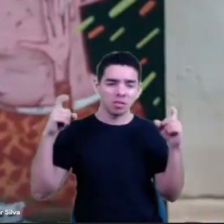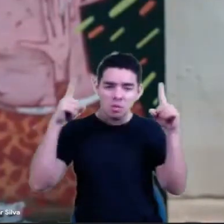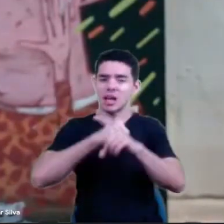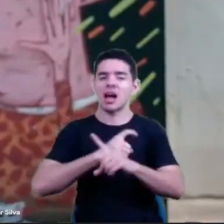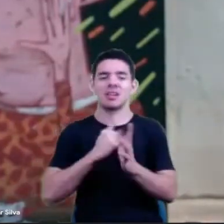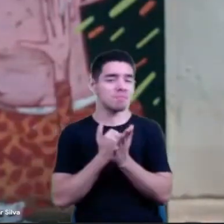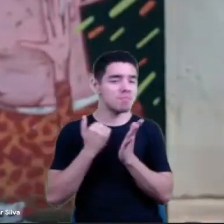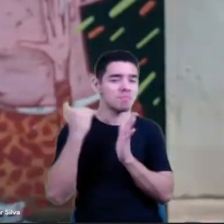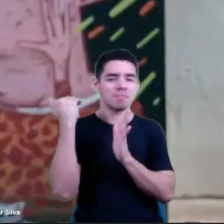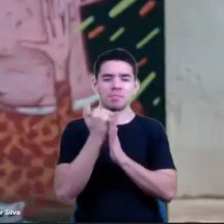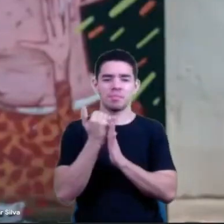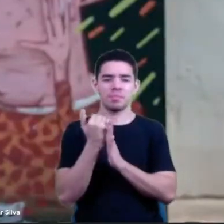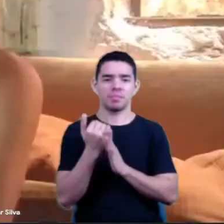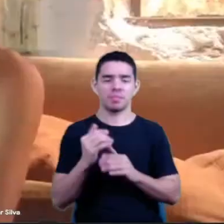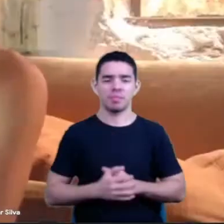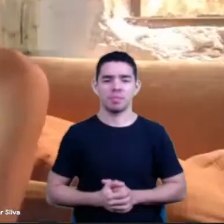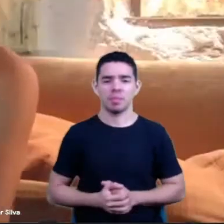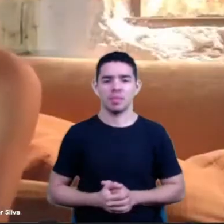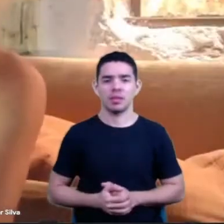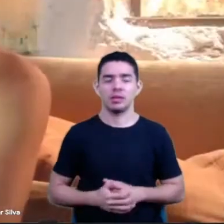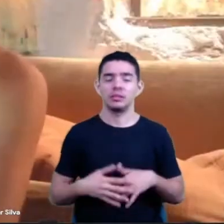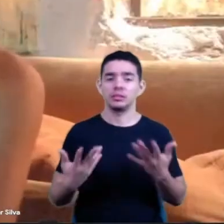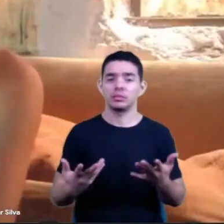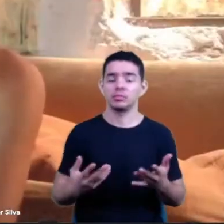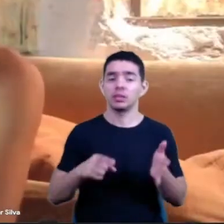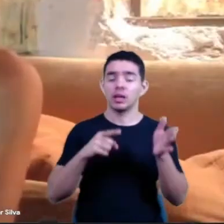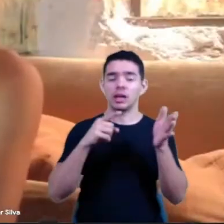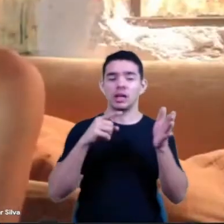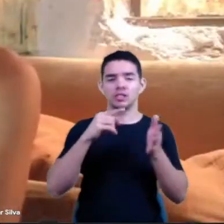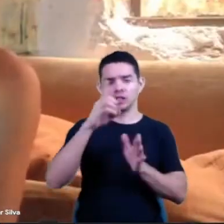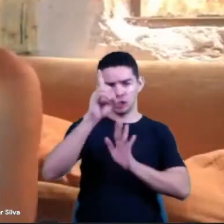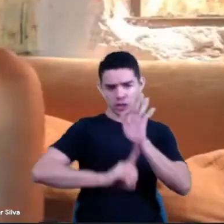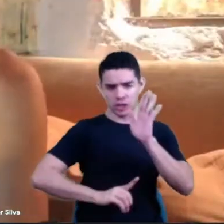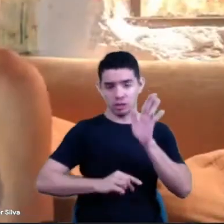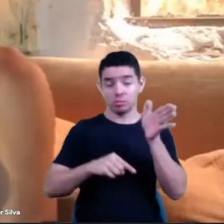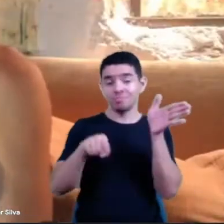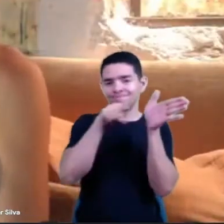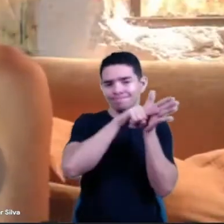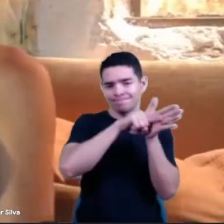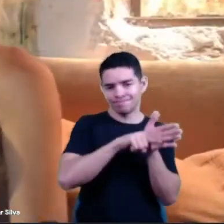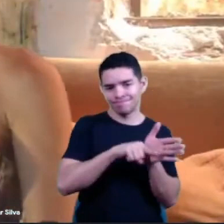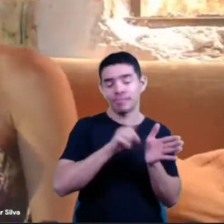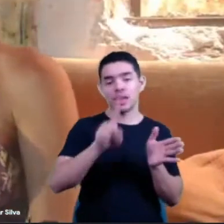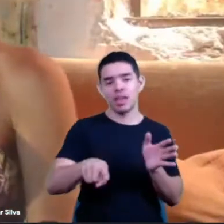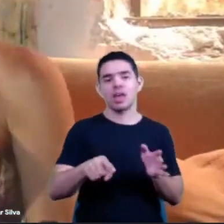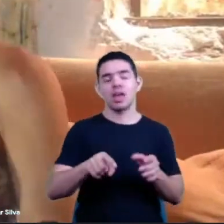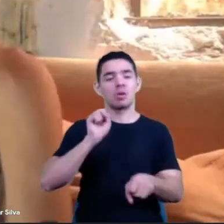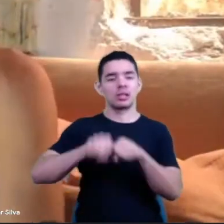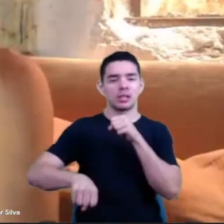momento que nem sei o que eu sou. Então a negação de direitos é o assassinato social,